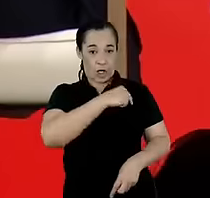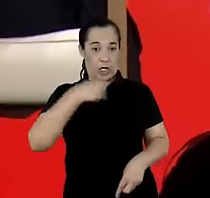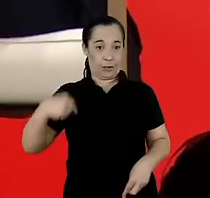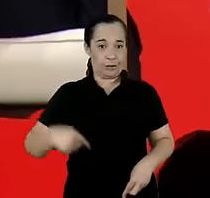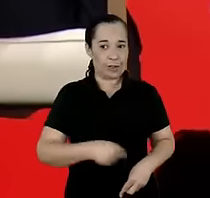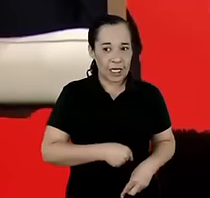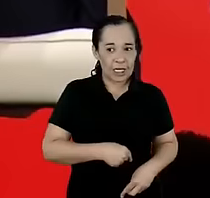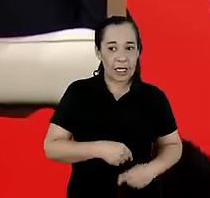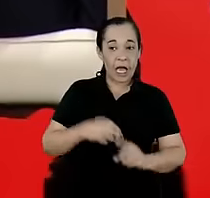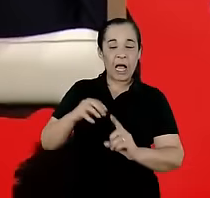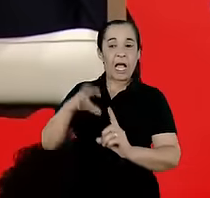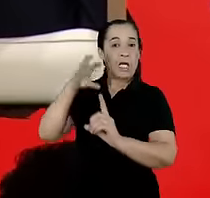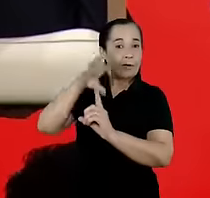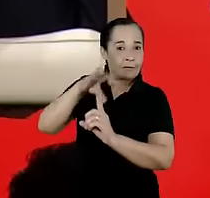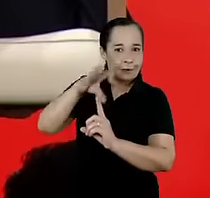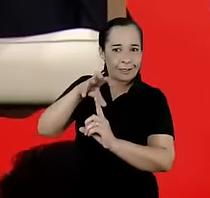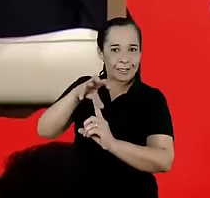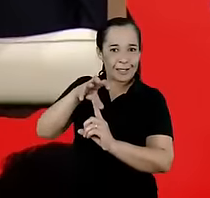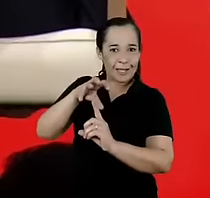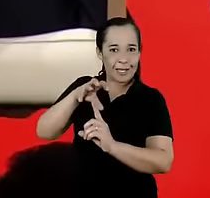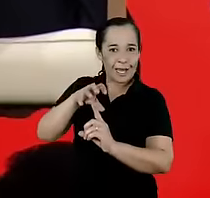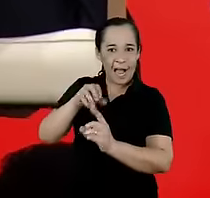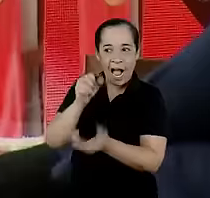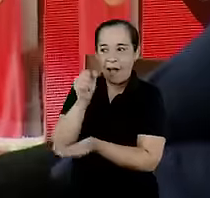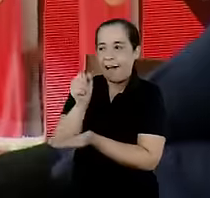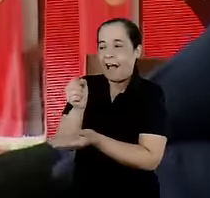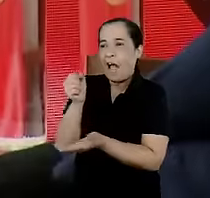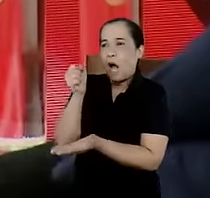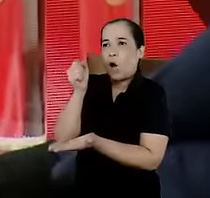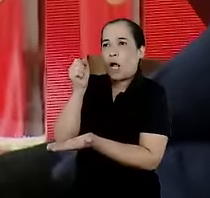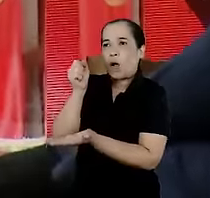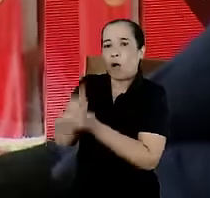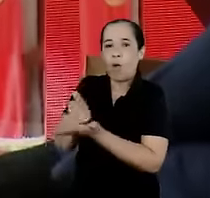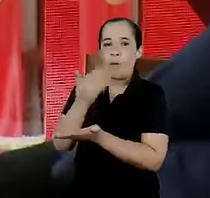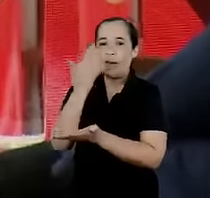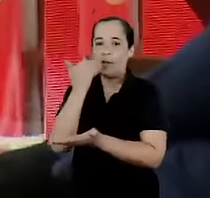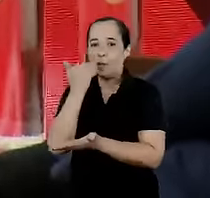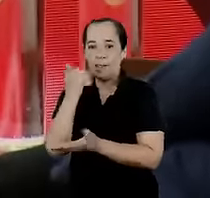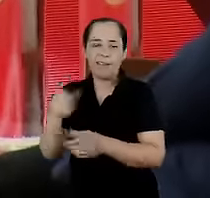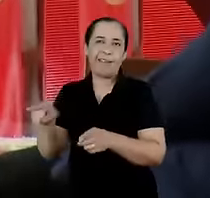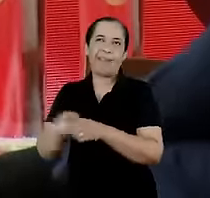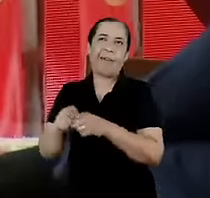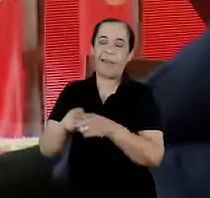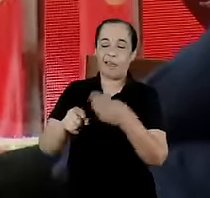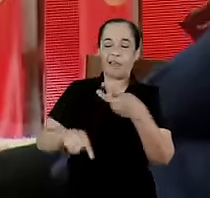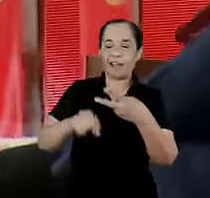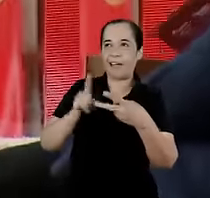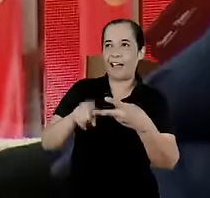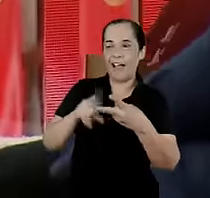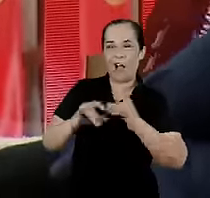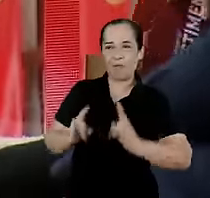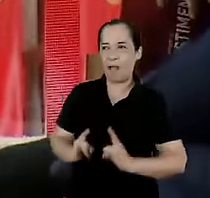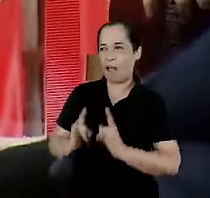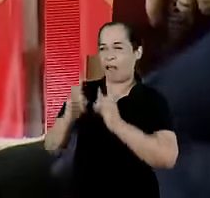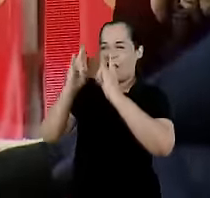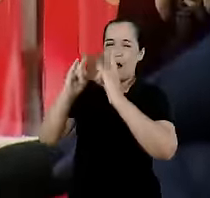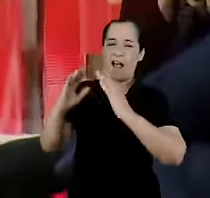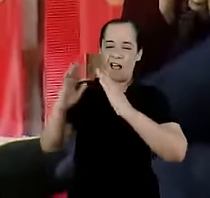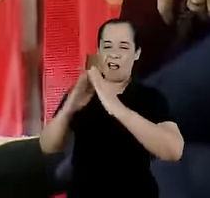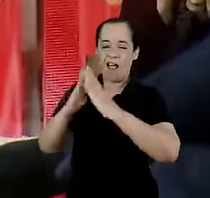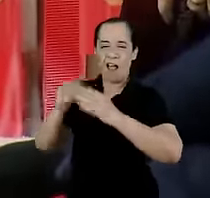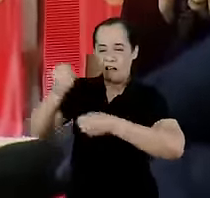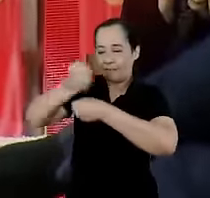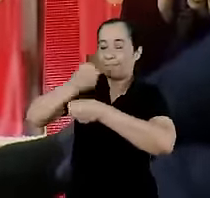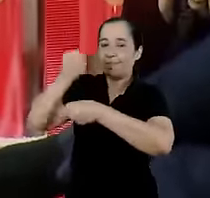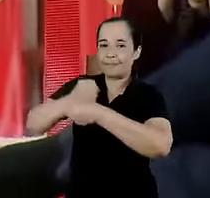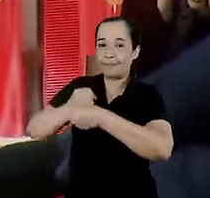desacelerar e não for muito vai afetar algumas outras coisas como construção civil e tal mas alimentos talvez não afete por outro lado você tem a Índia com uma população